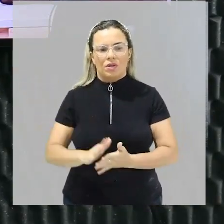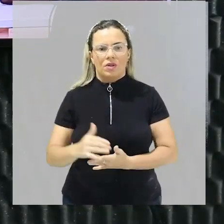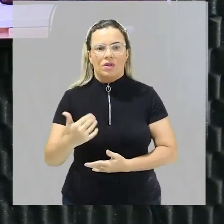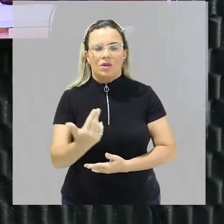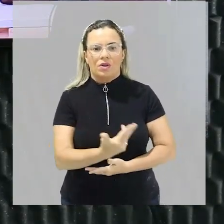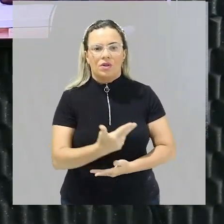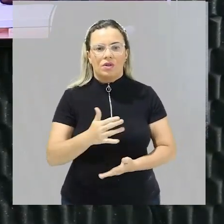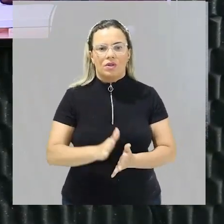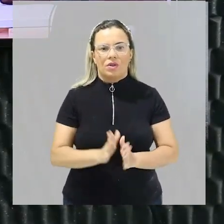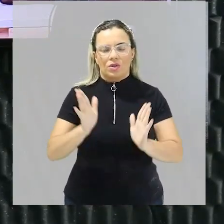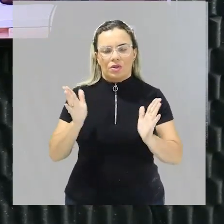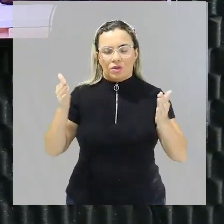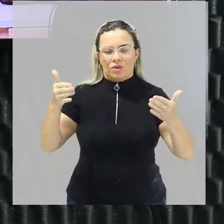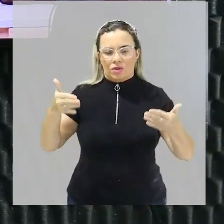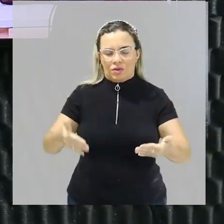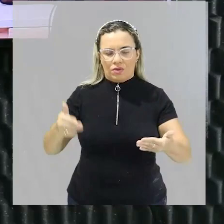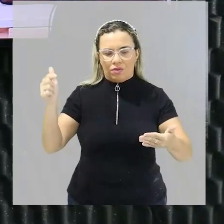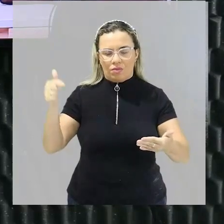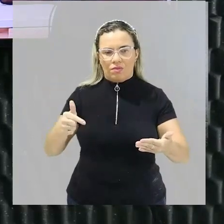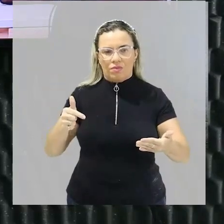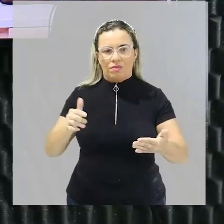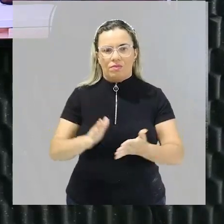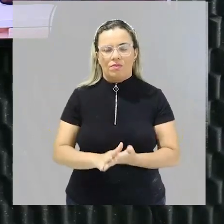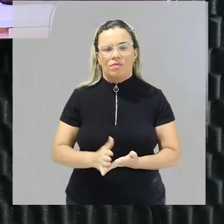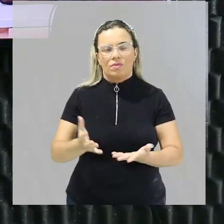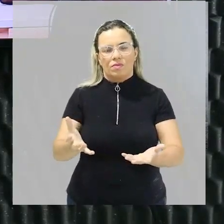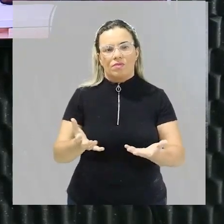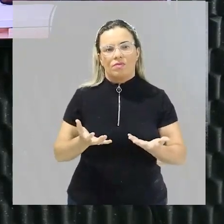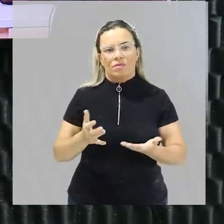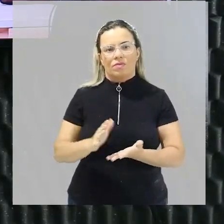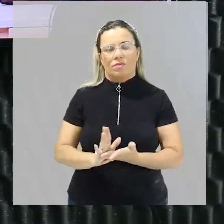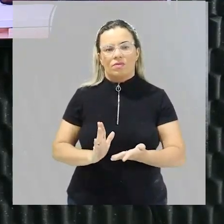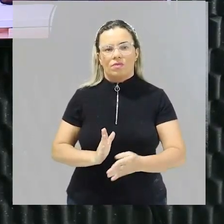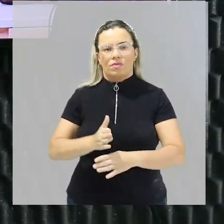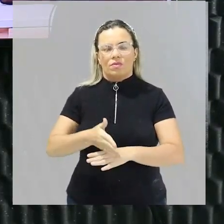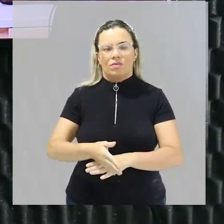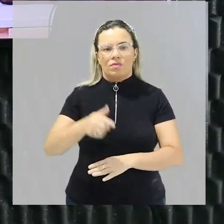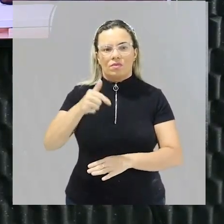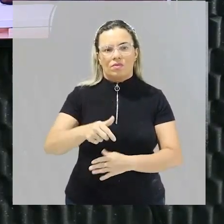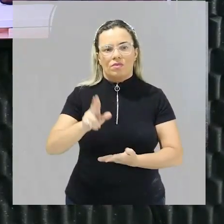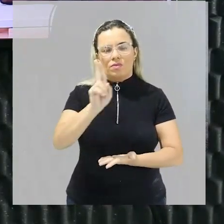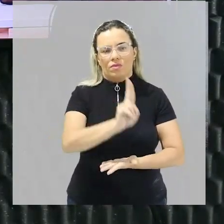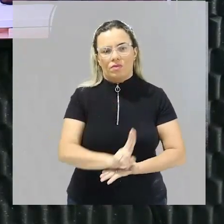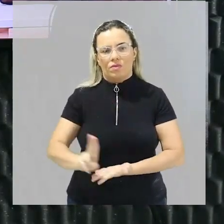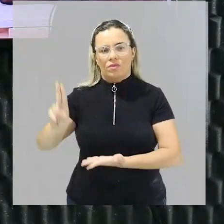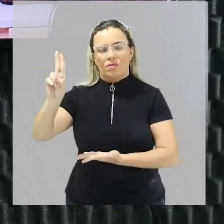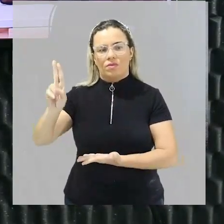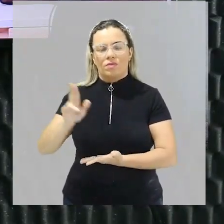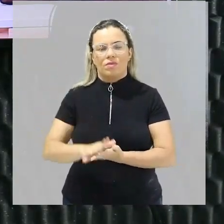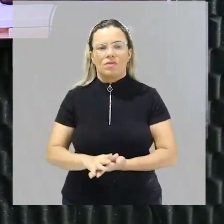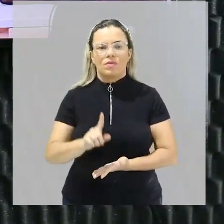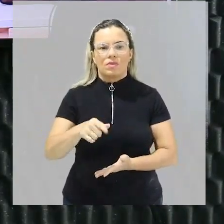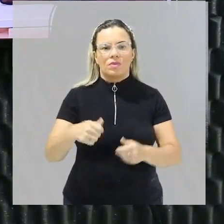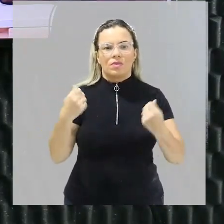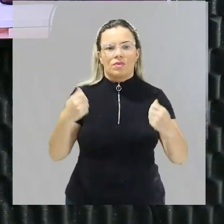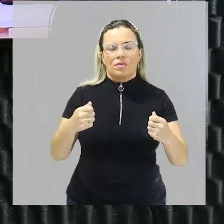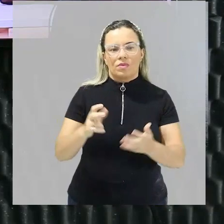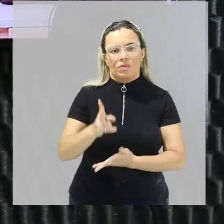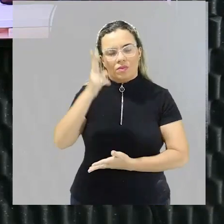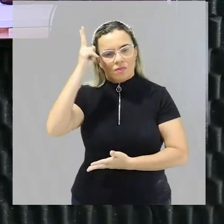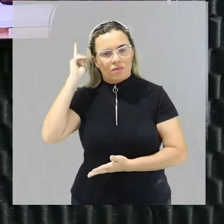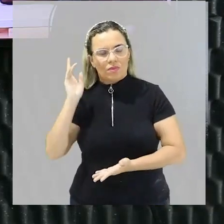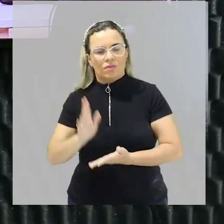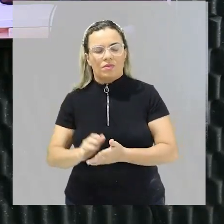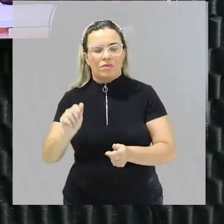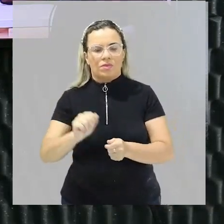nosso público-alvo, para você que está querendo adentrar ainda a universidade, precisa fazer os vestibulares. E